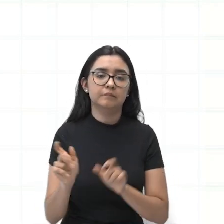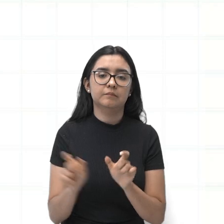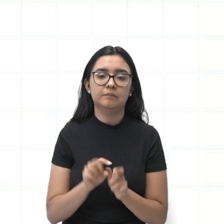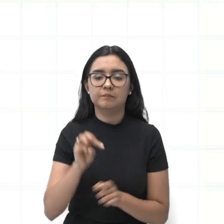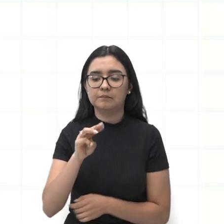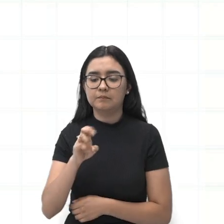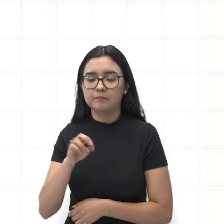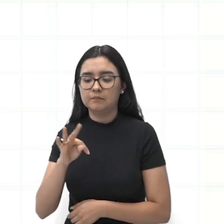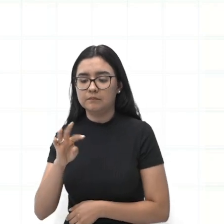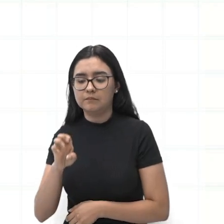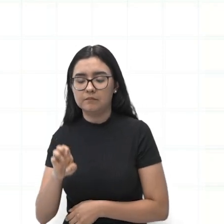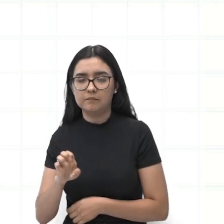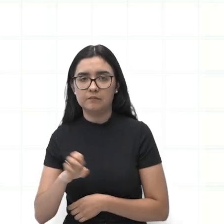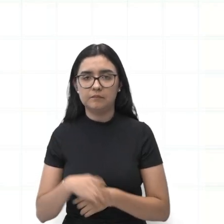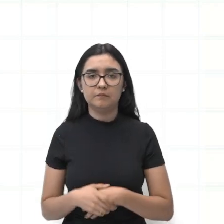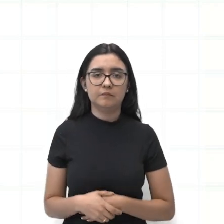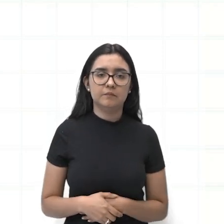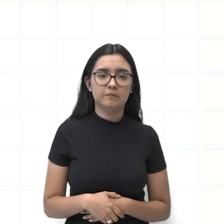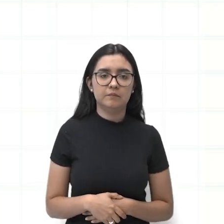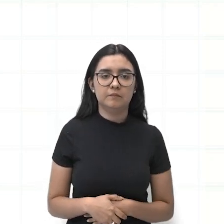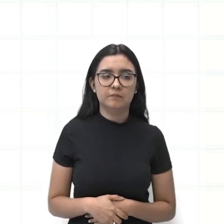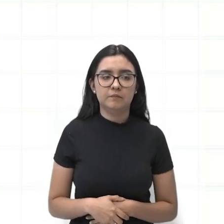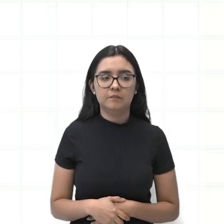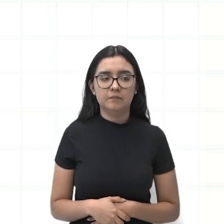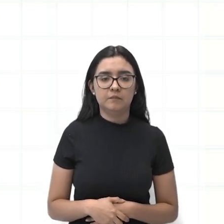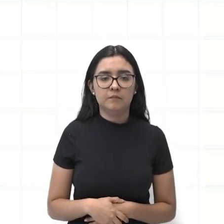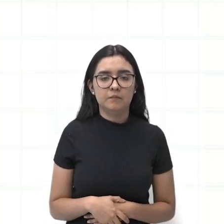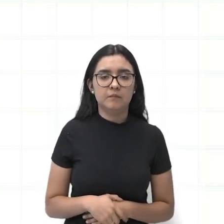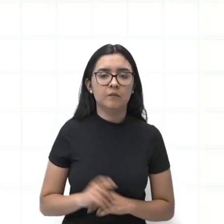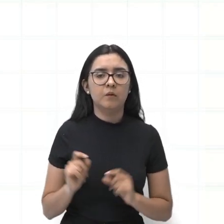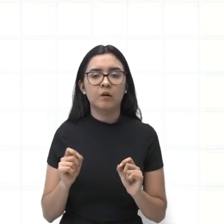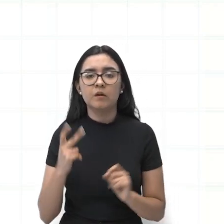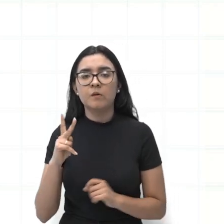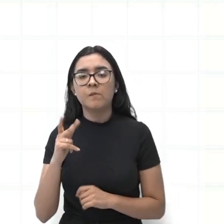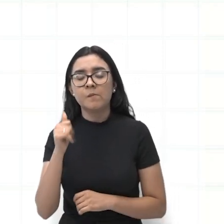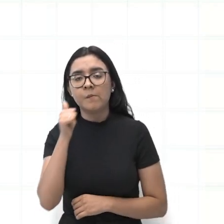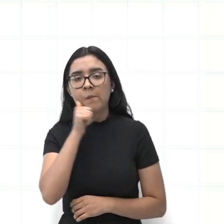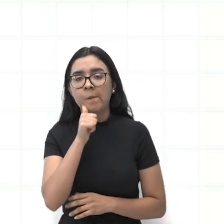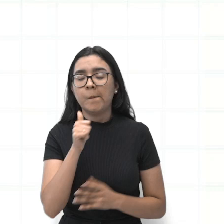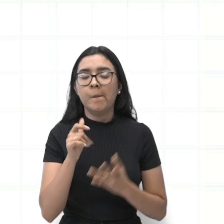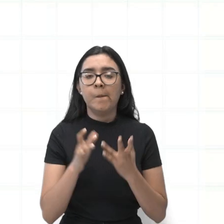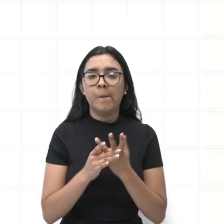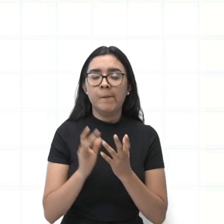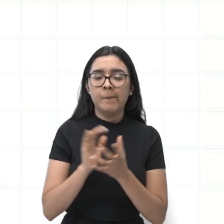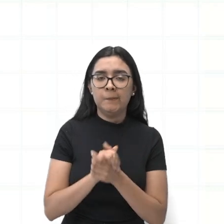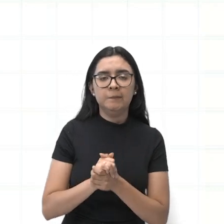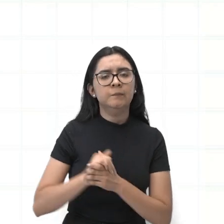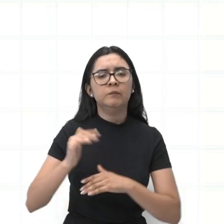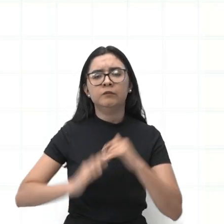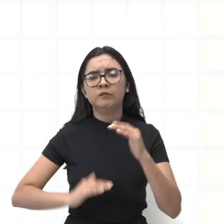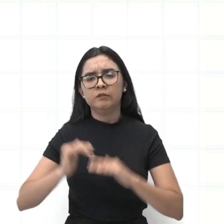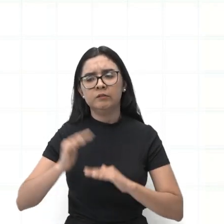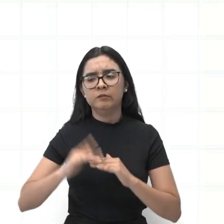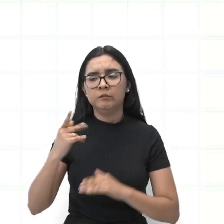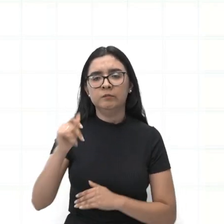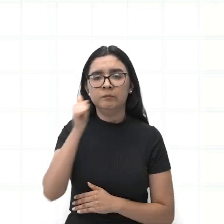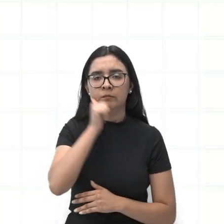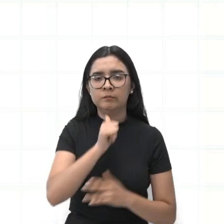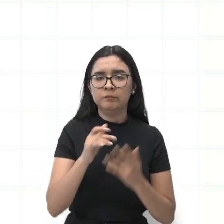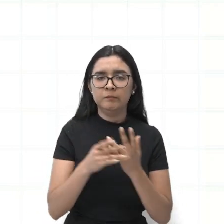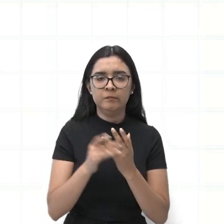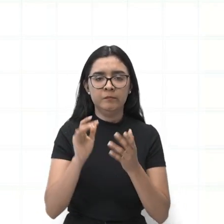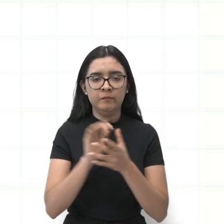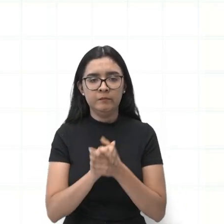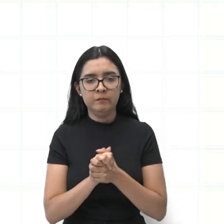na língua portuguesa. Então, what does your wife do professionally? O que sua esposa faz profissionalmente? Aí ele